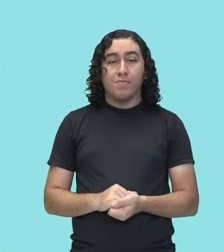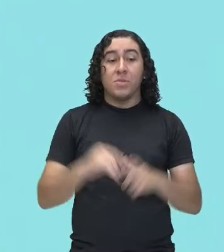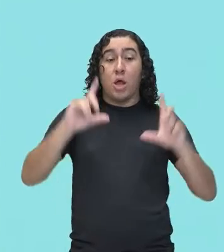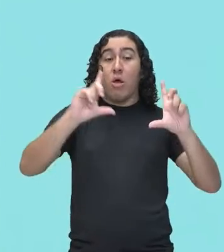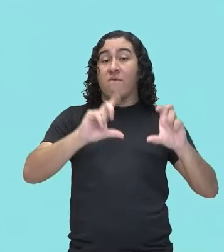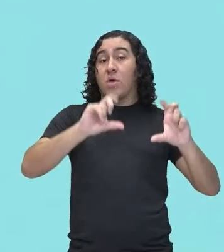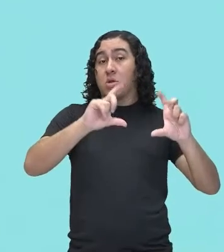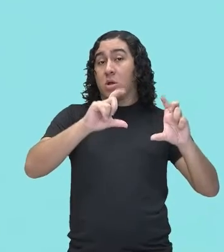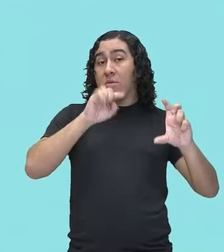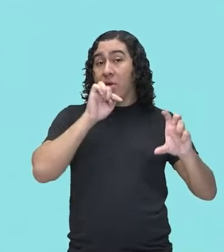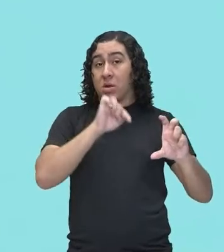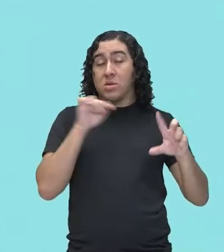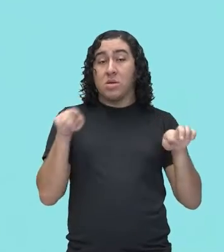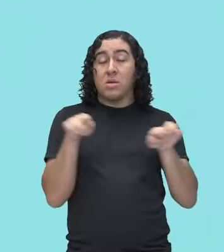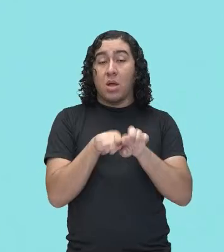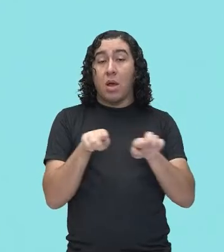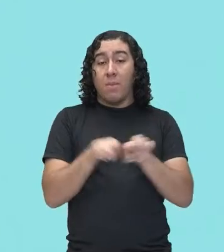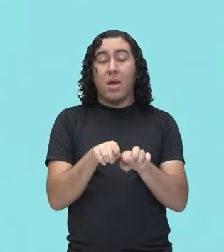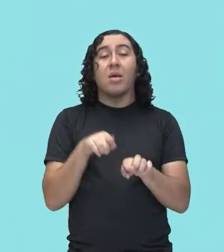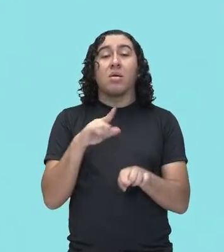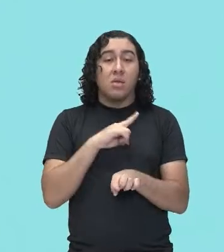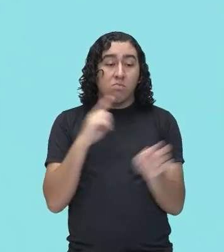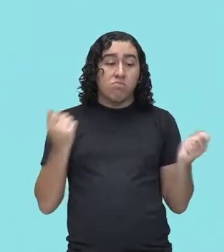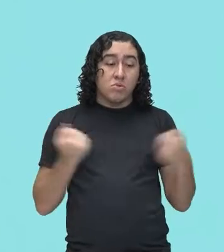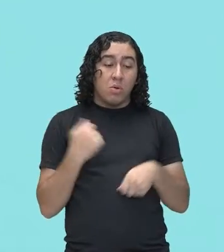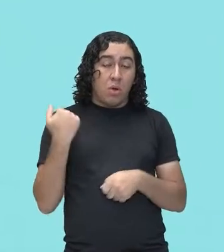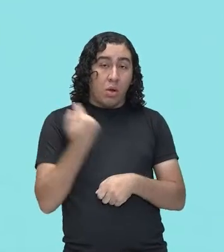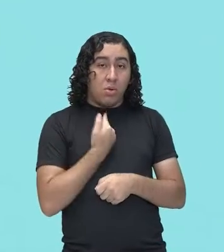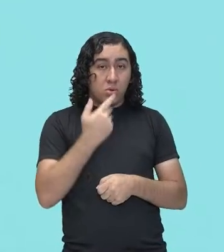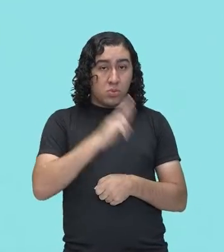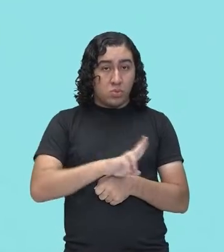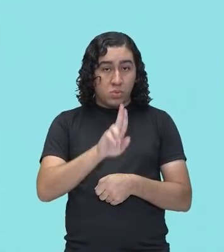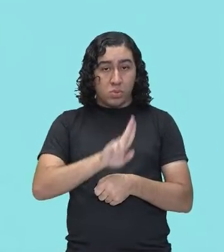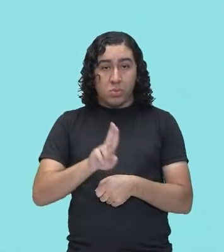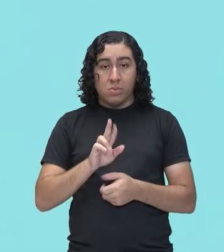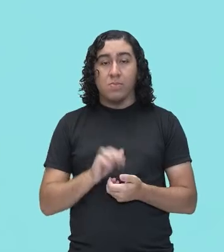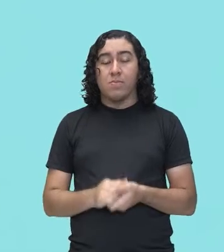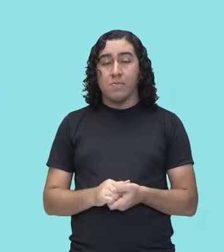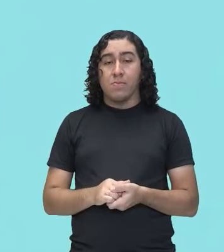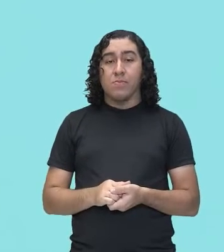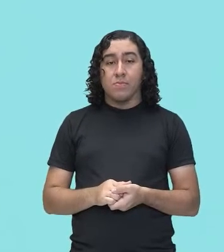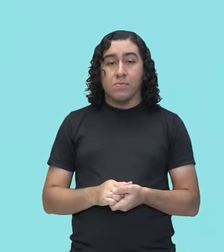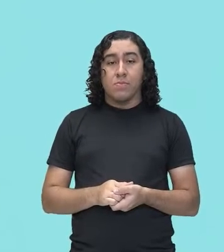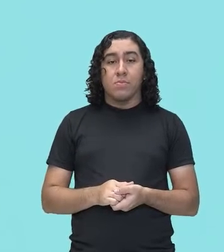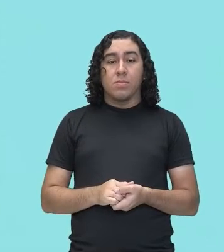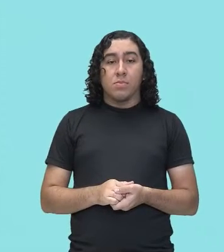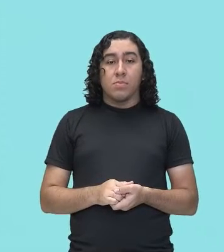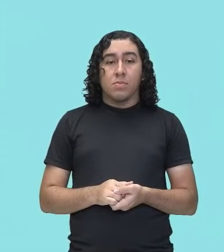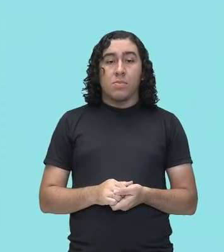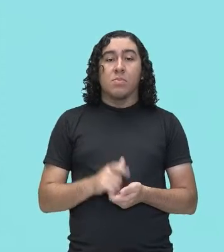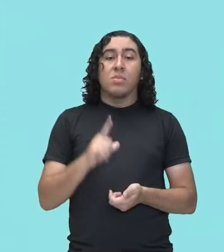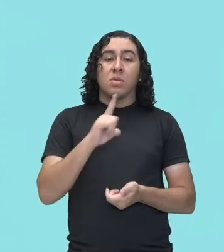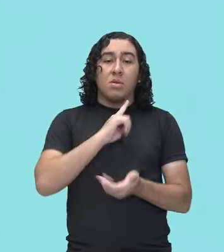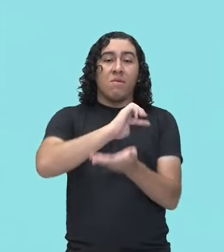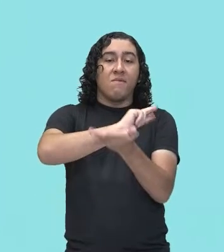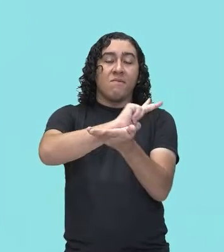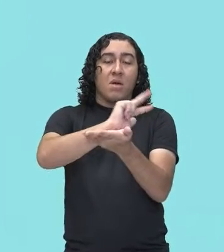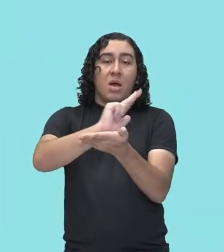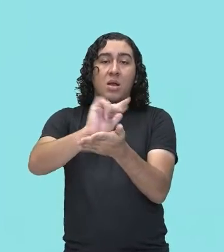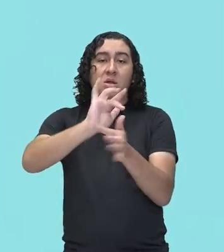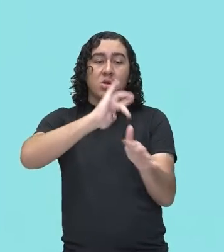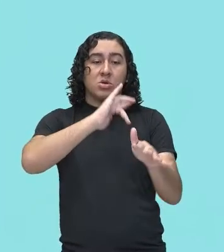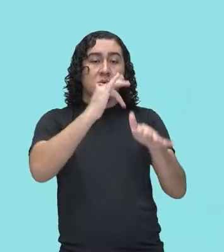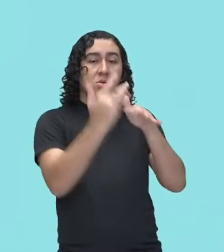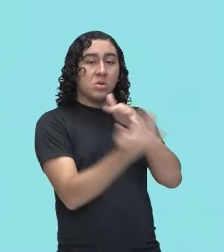fotografia também está ao nosso favor. E também existem várias redes sociais